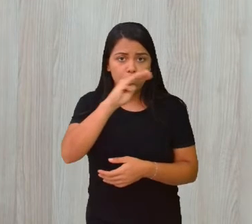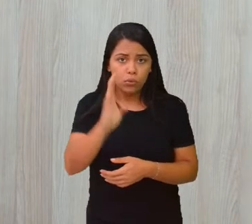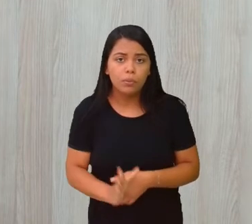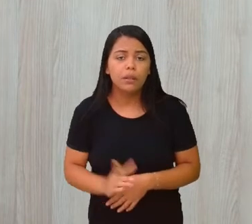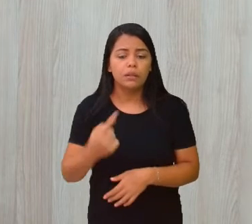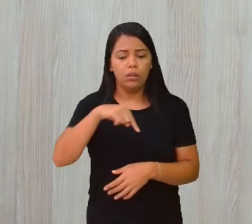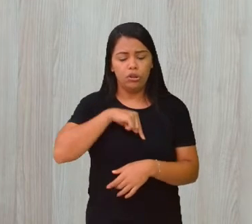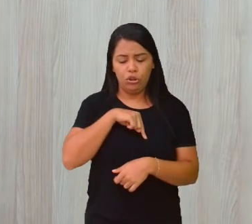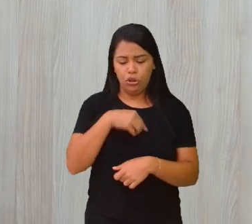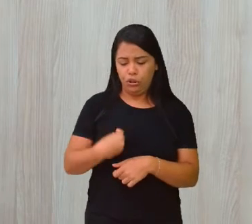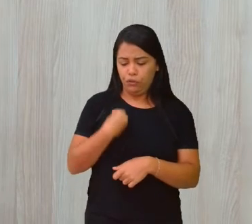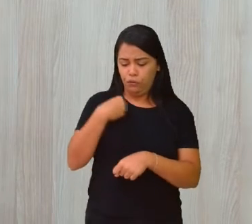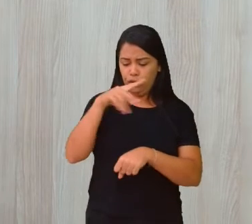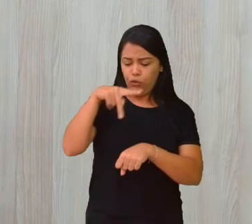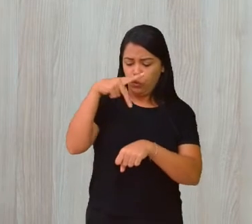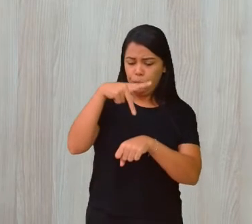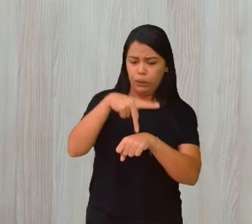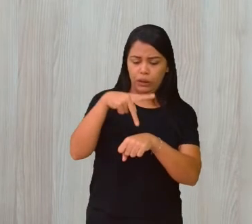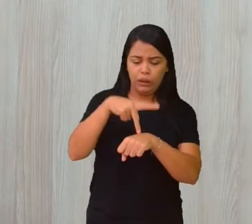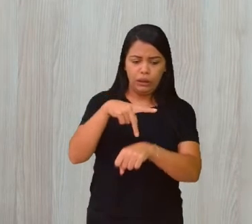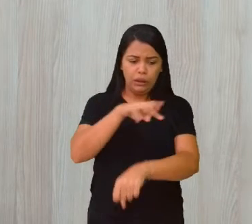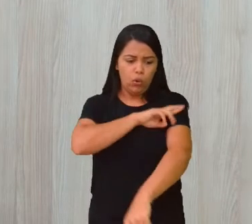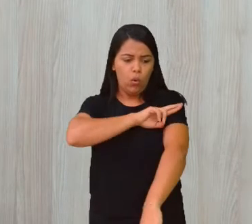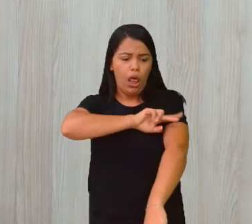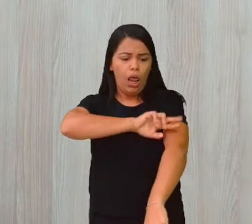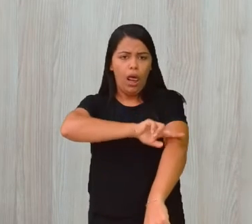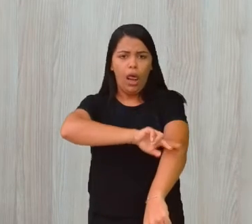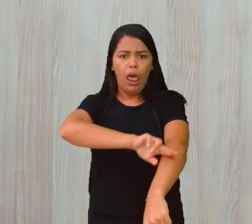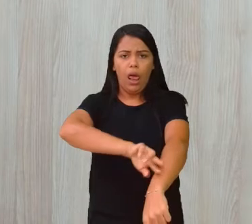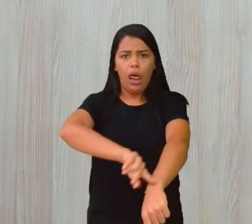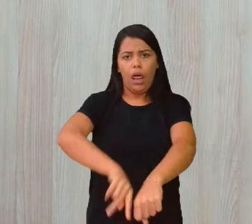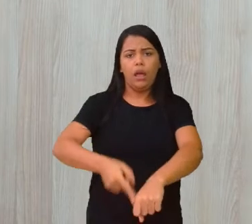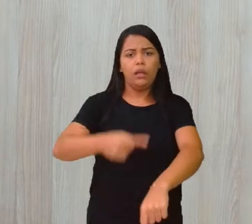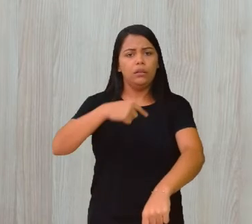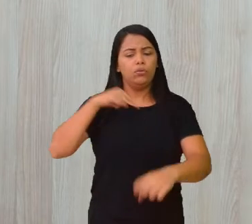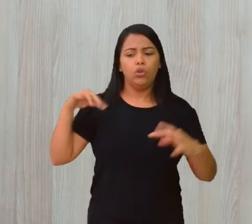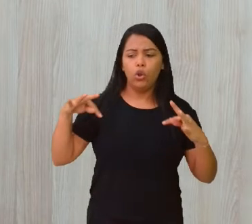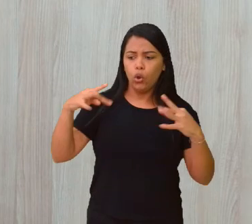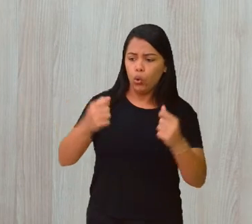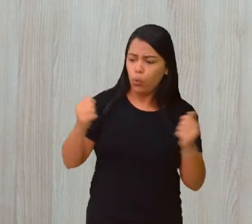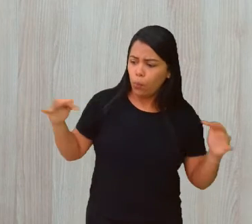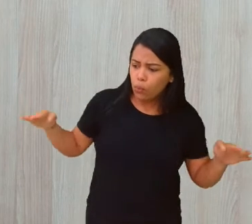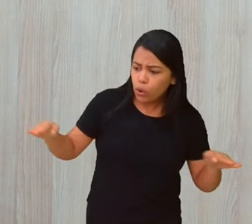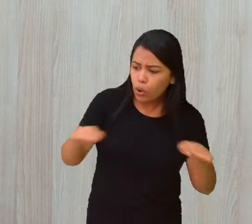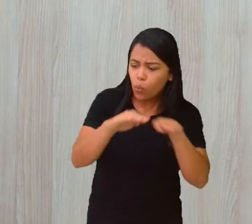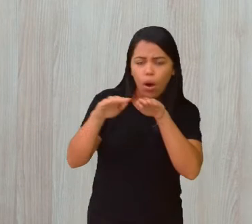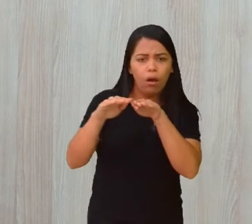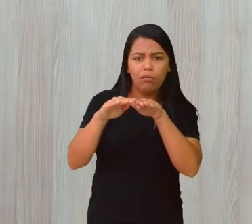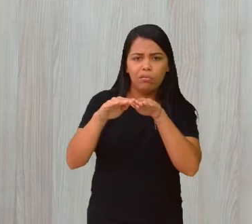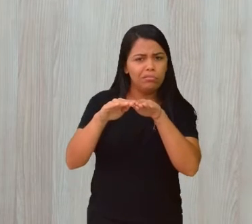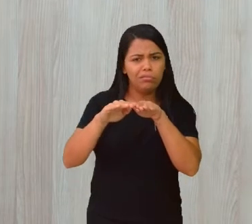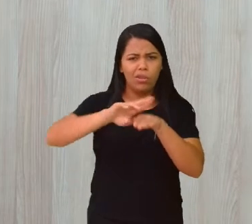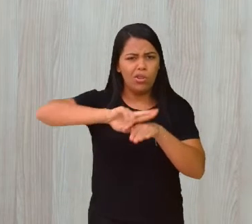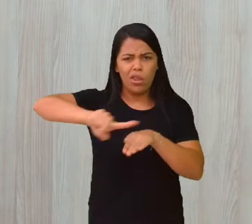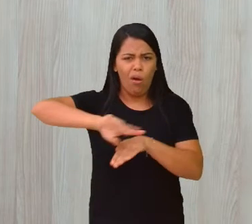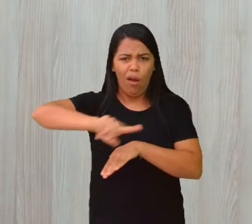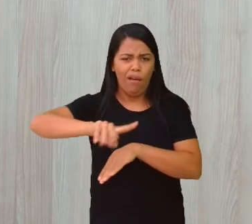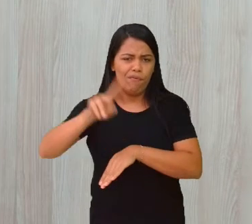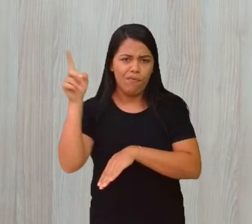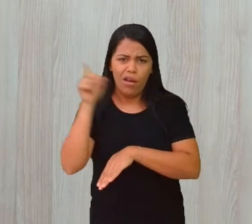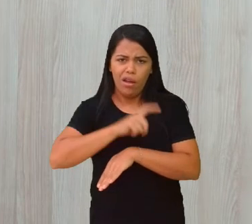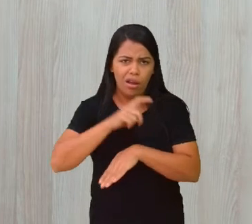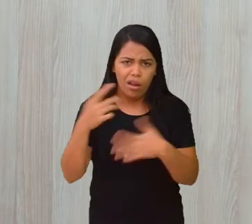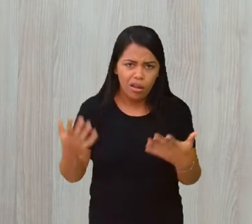gente vive numa miscigenação, né, que todo mundo é igual, mas na realidade não é. Né? A gente vê aí a